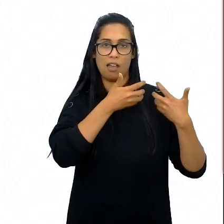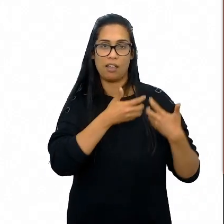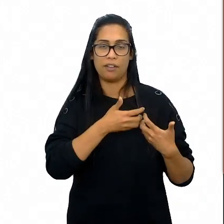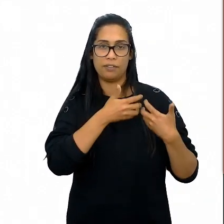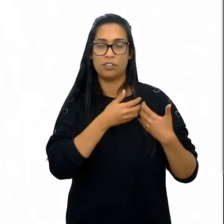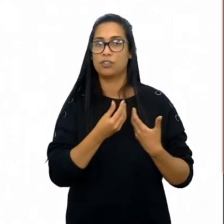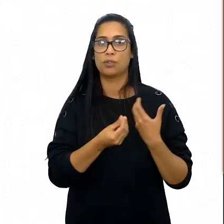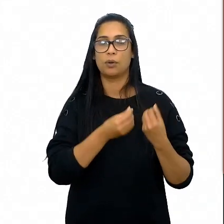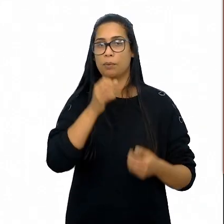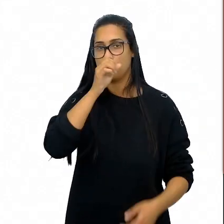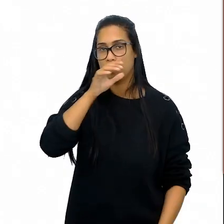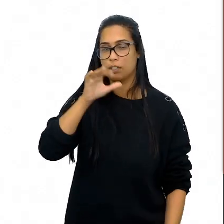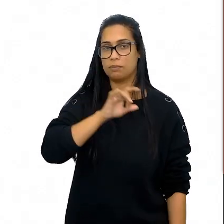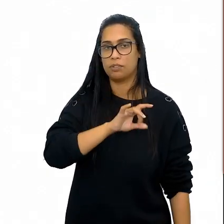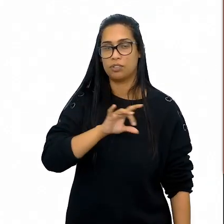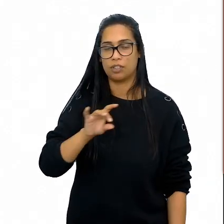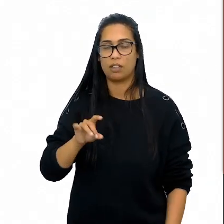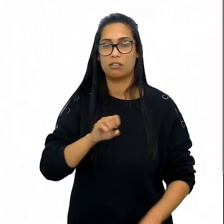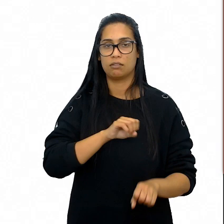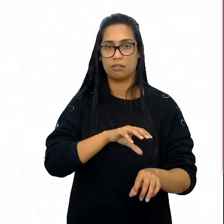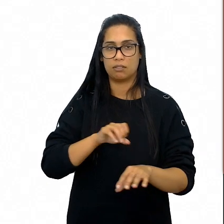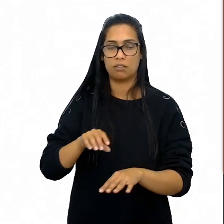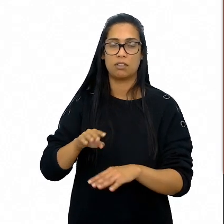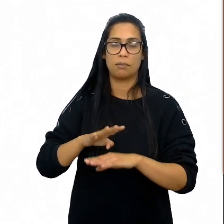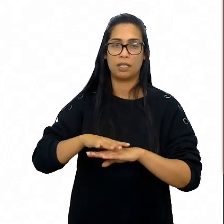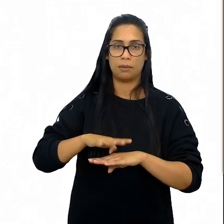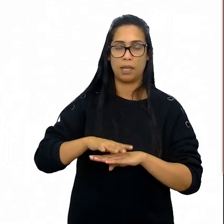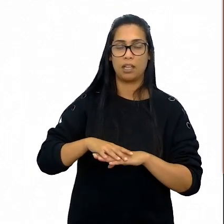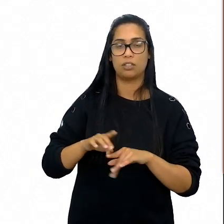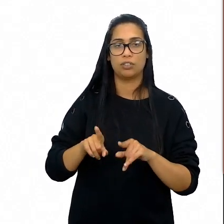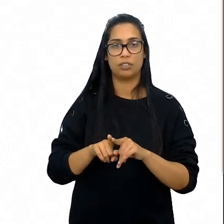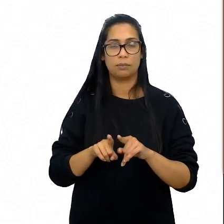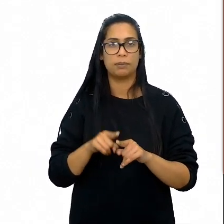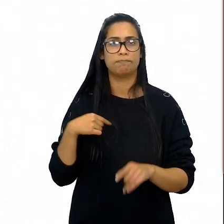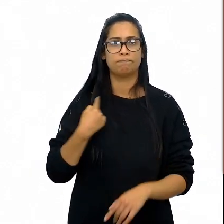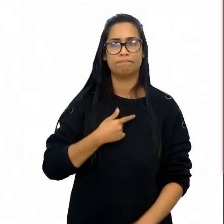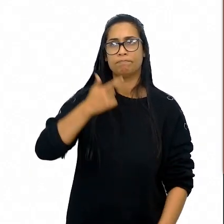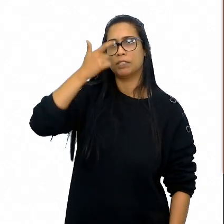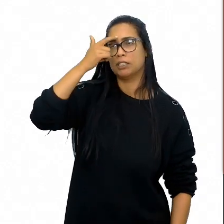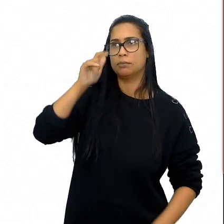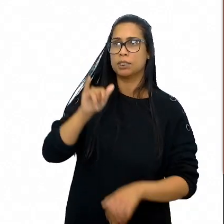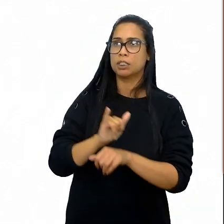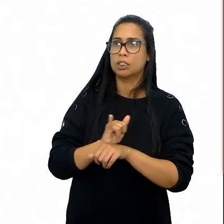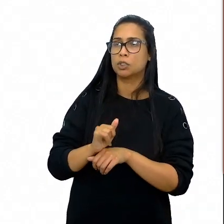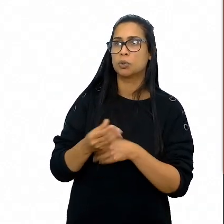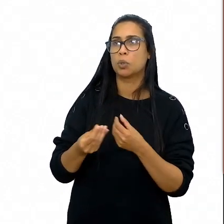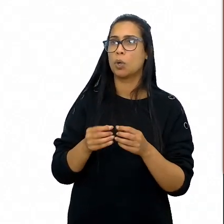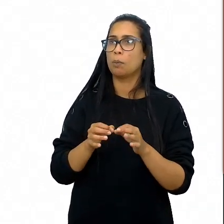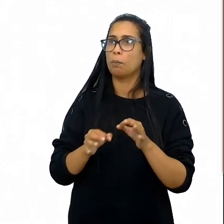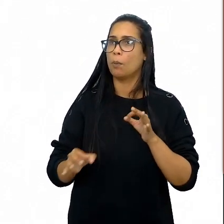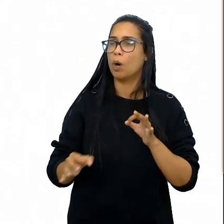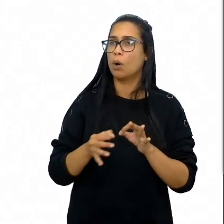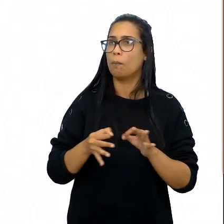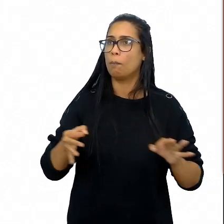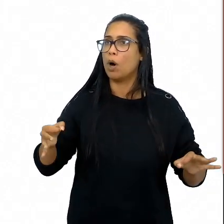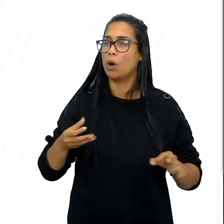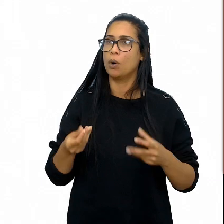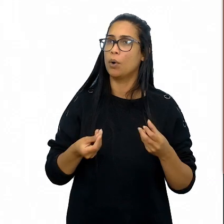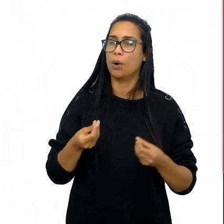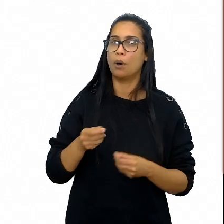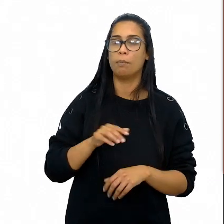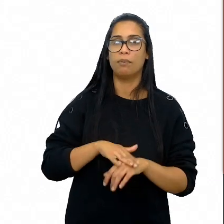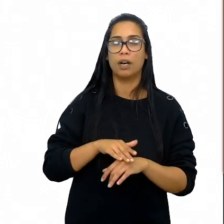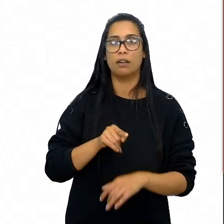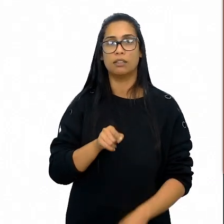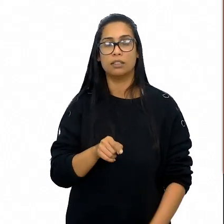necessários do professor que ensina matemática sobretudo quando a gente pensa no conhecimento horizontal do conteúdo e do currículo